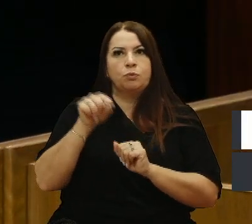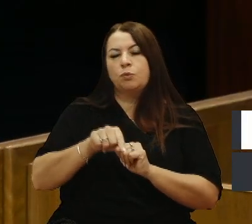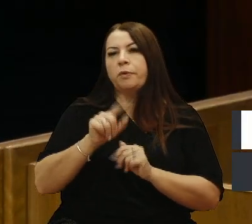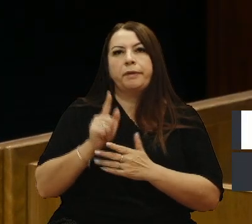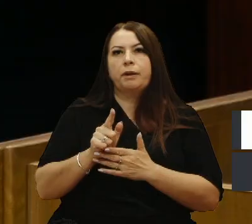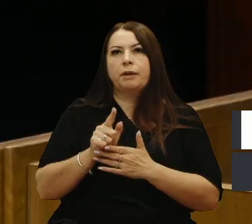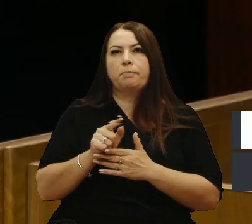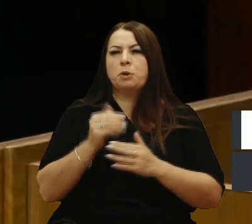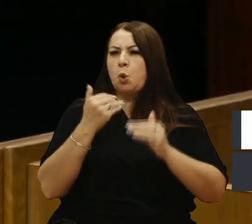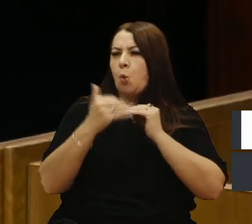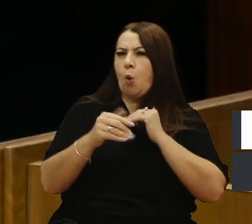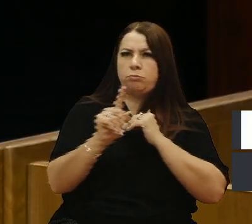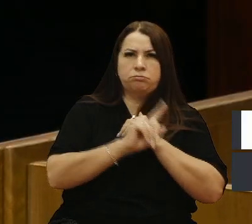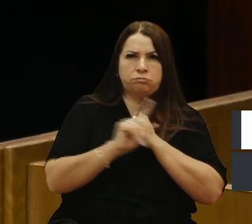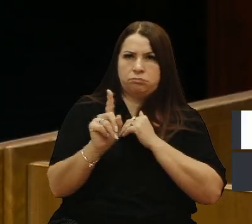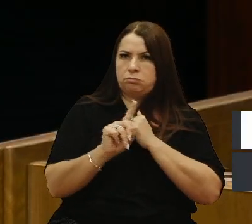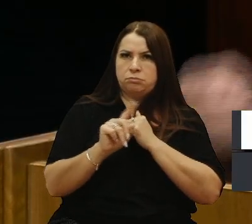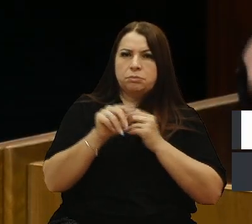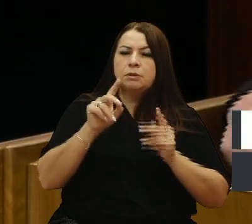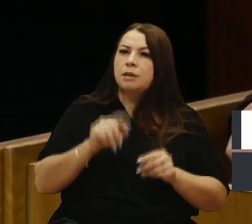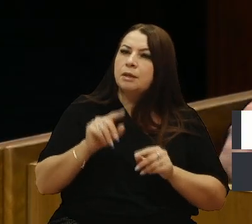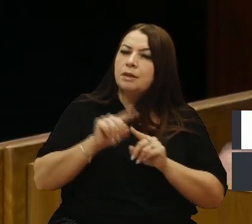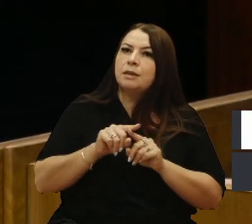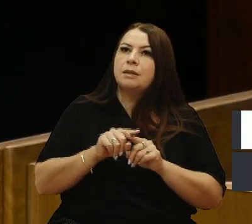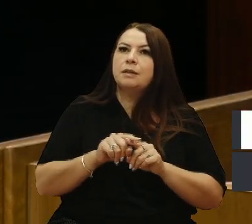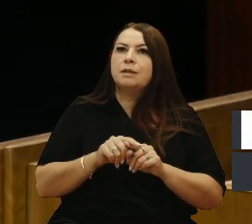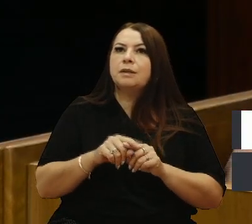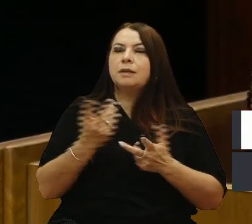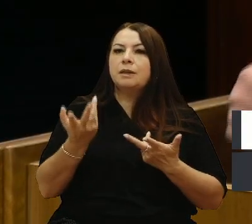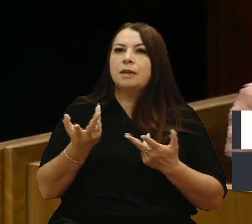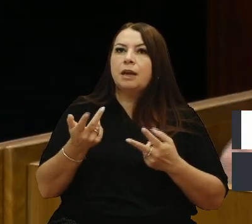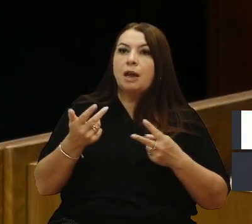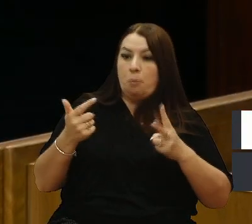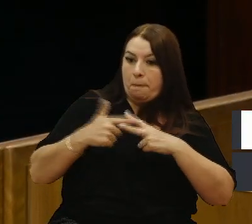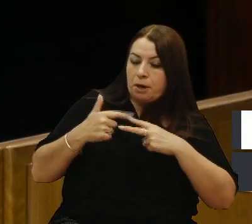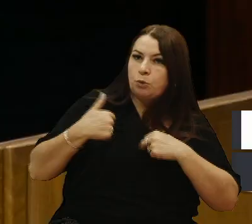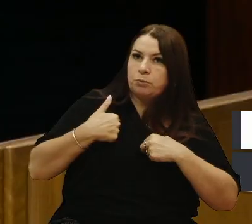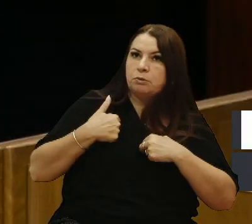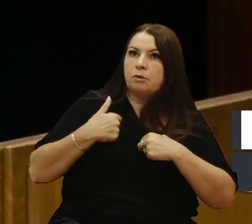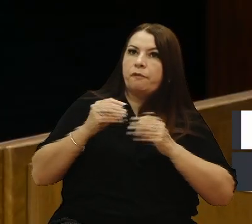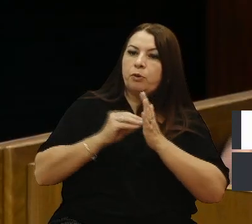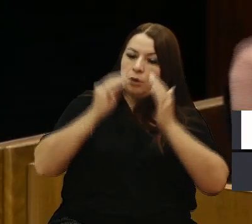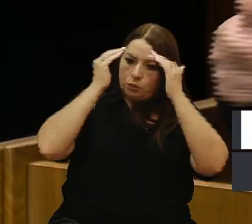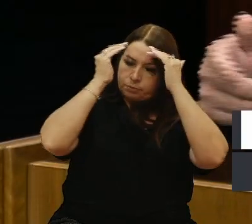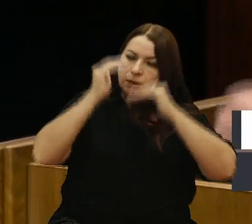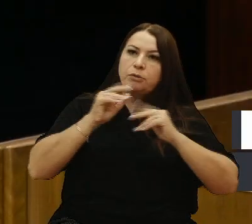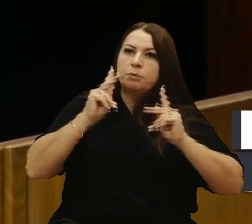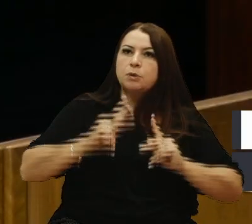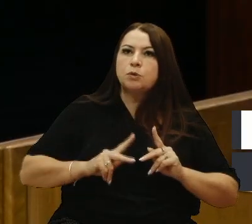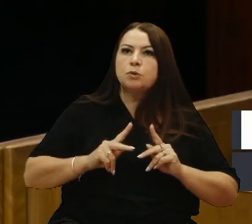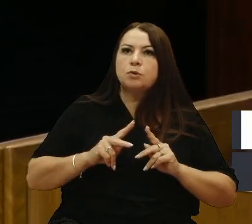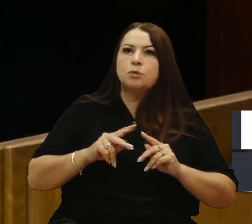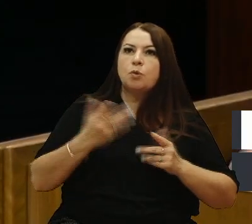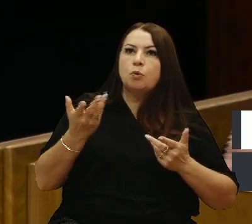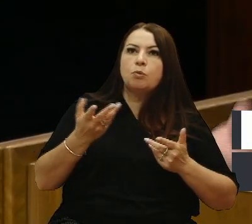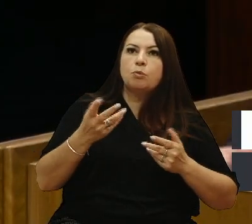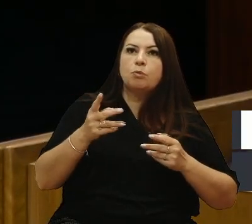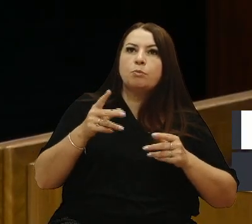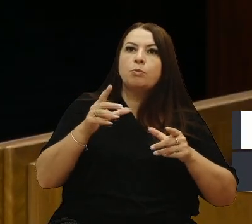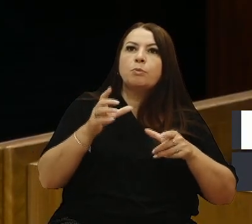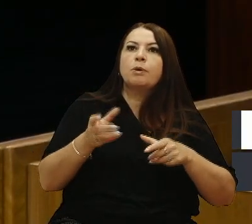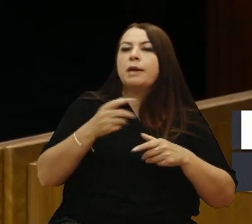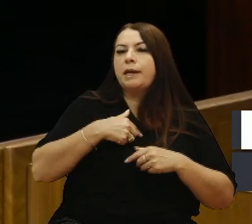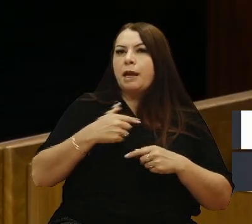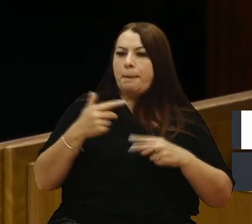para ser contra ninguém. Muito pelo contrário, quer uma briga comigo é faltar com respeito com alguém ou com algum público. Quer uma